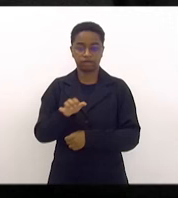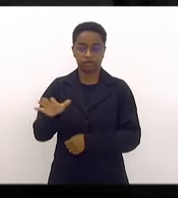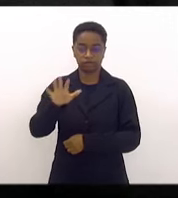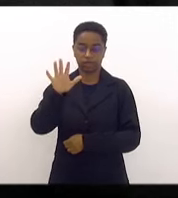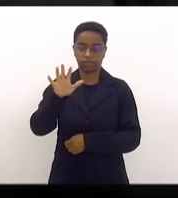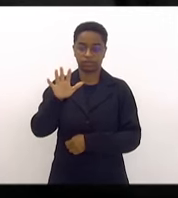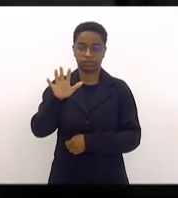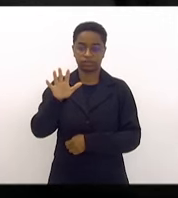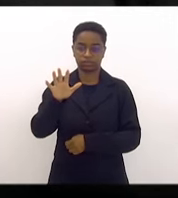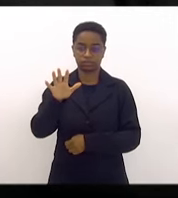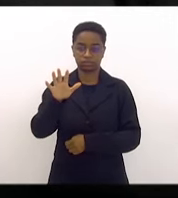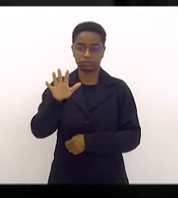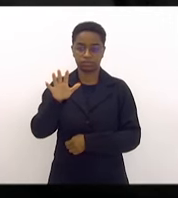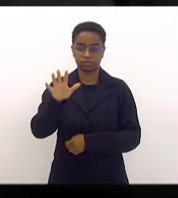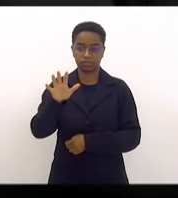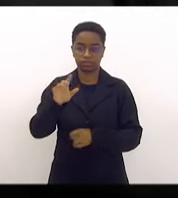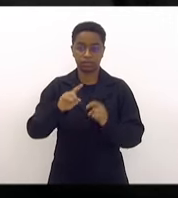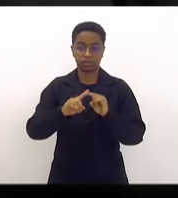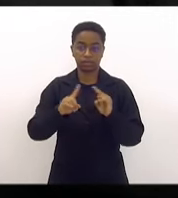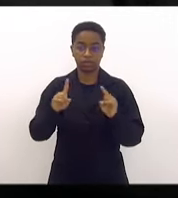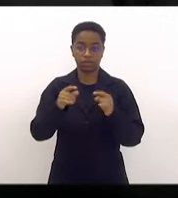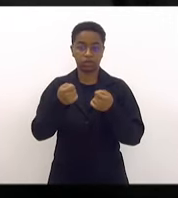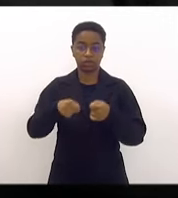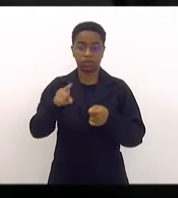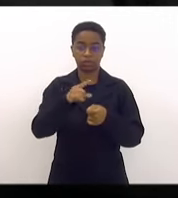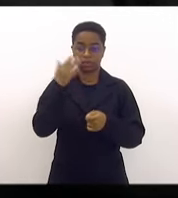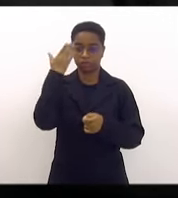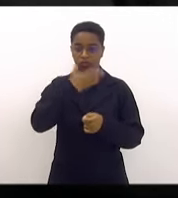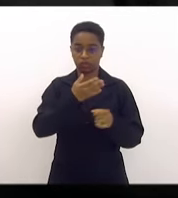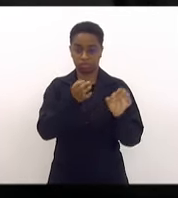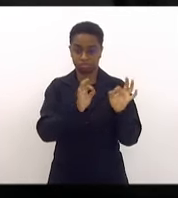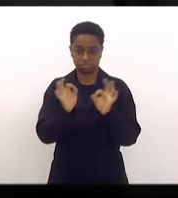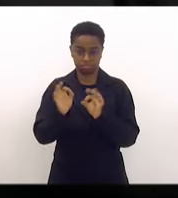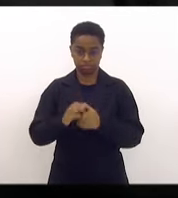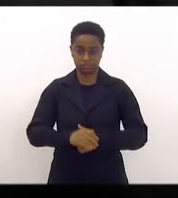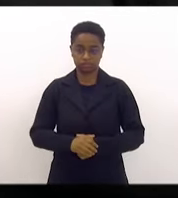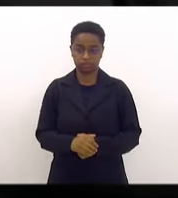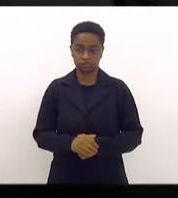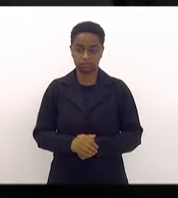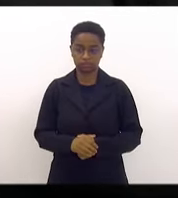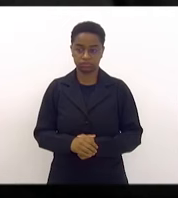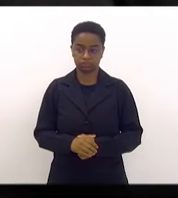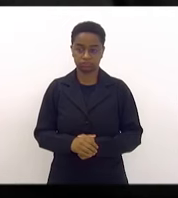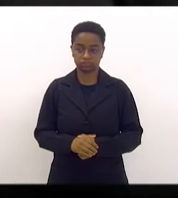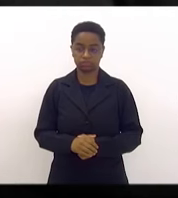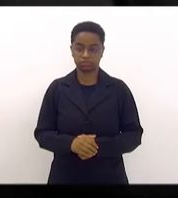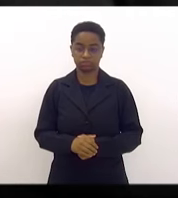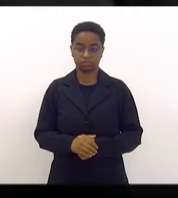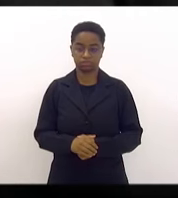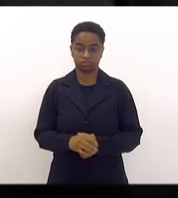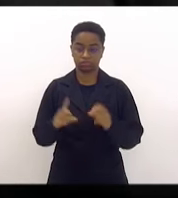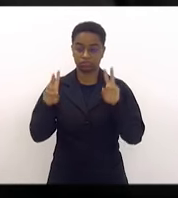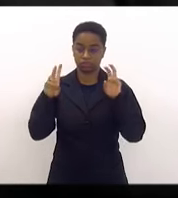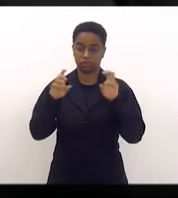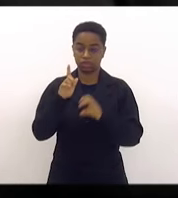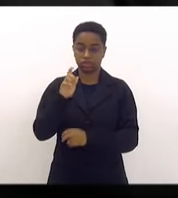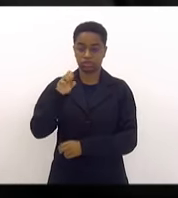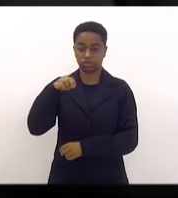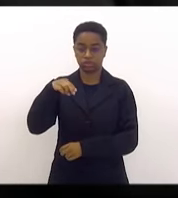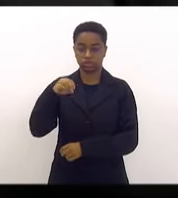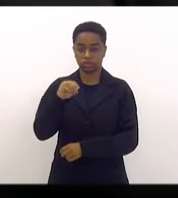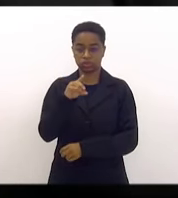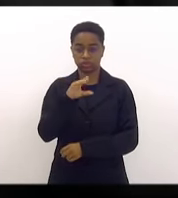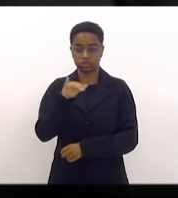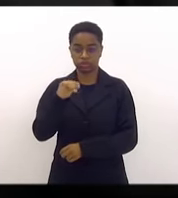que a inicial tenha que provar minimamente isso né esse esse suposto genocídio e aqui também